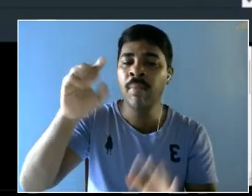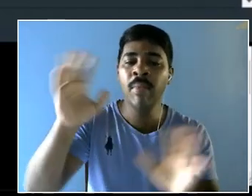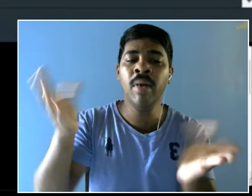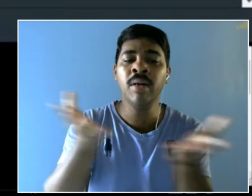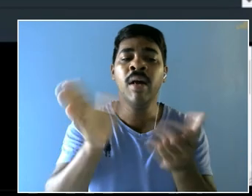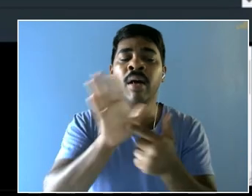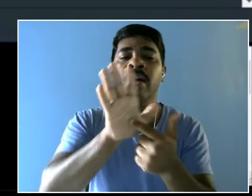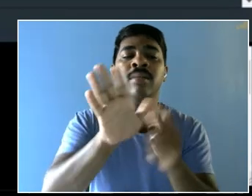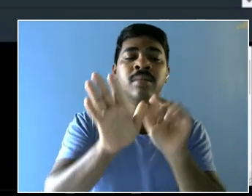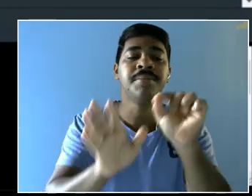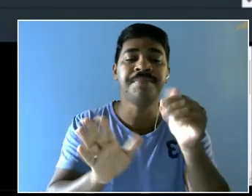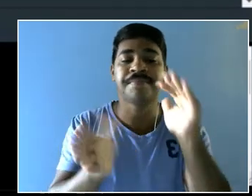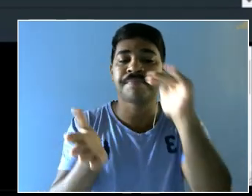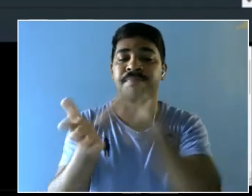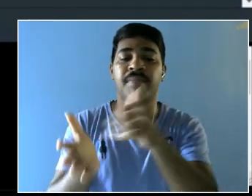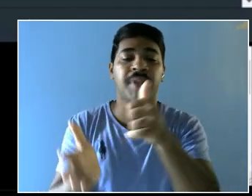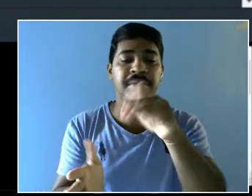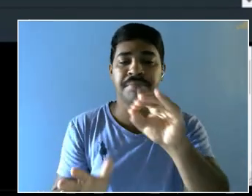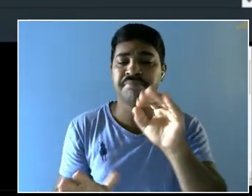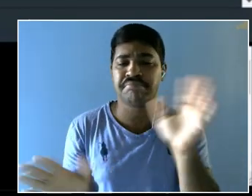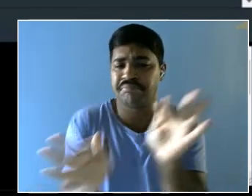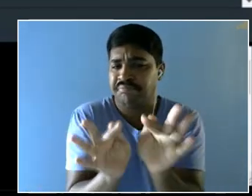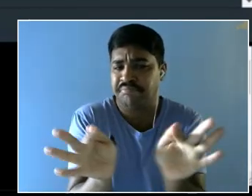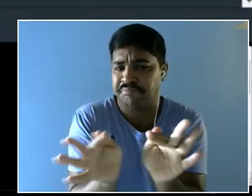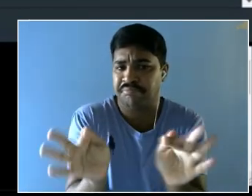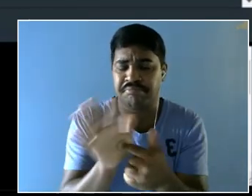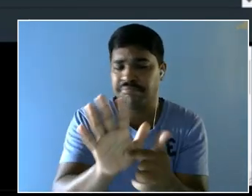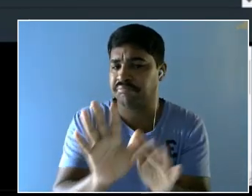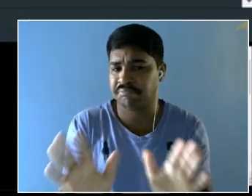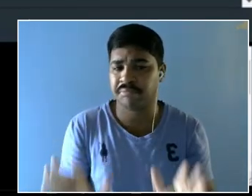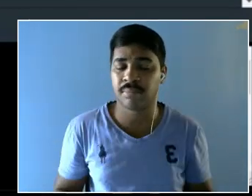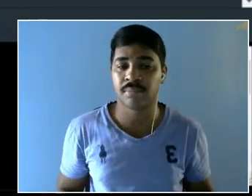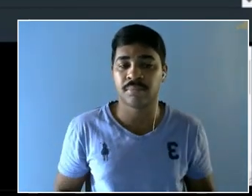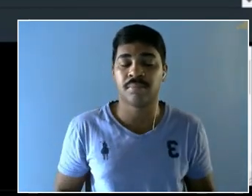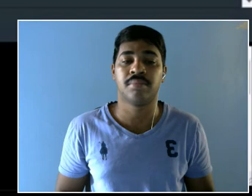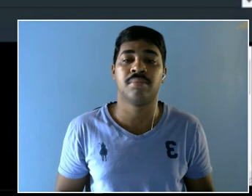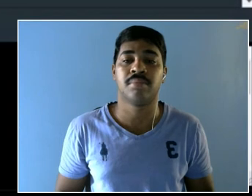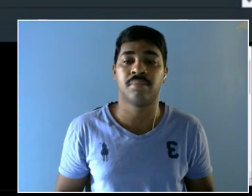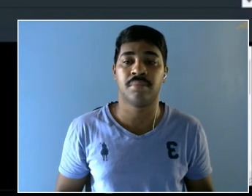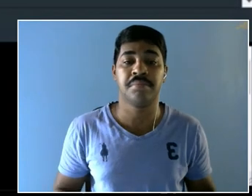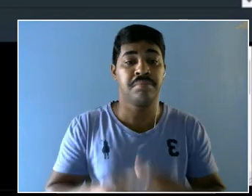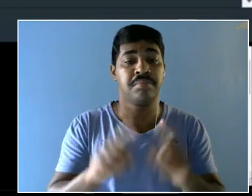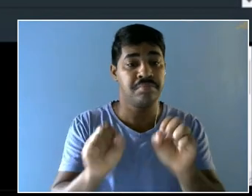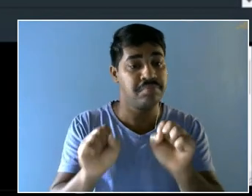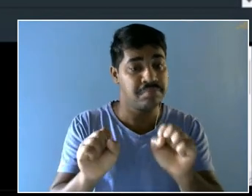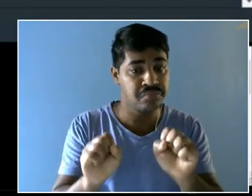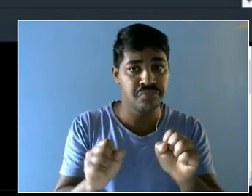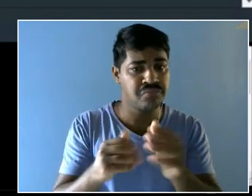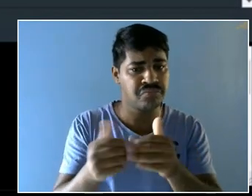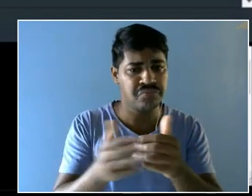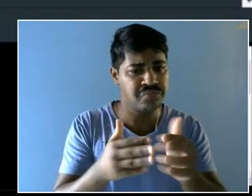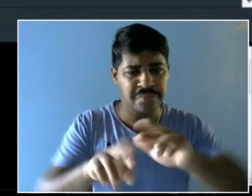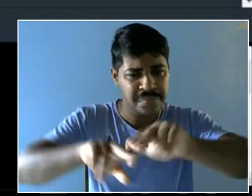usando enquanto. Né? Isso é um exemplo bem simples até. Mas a gente pode usar enquanto em outras coisas. Nós poderíamos